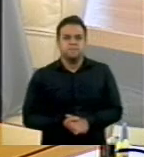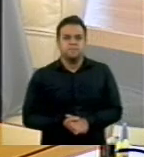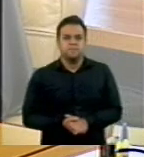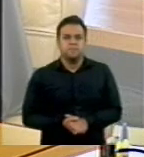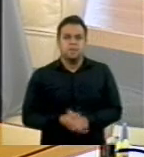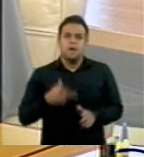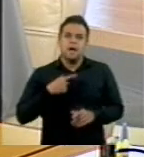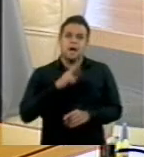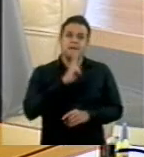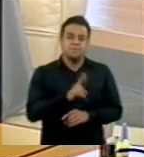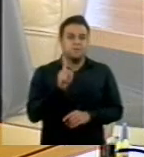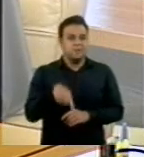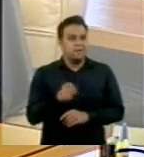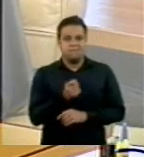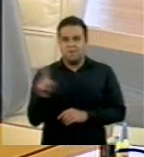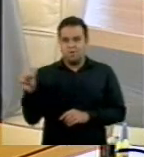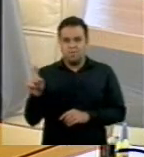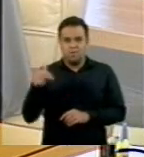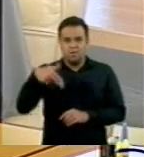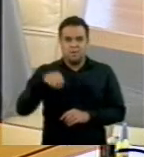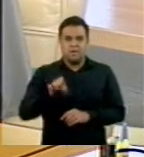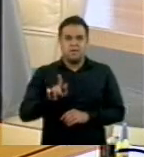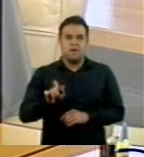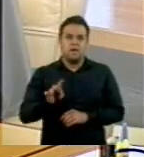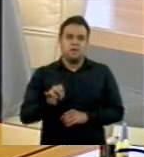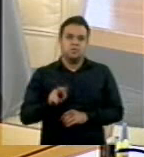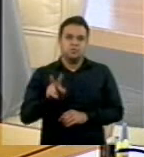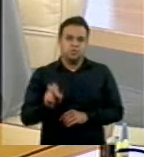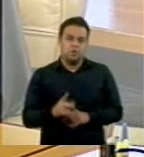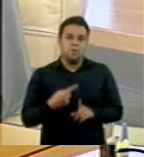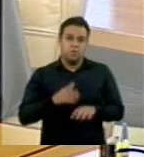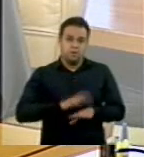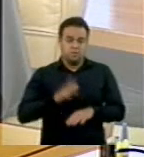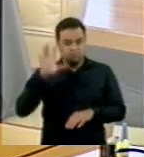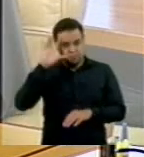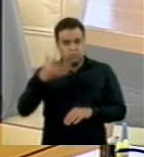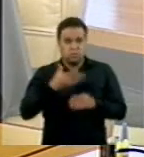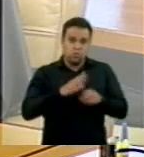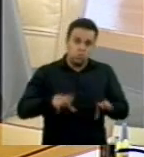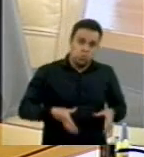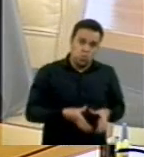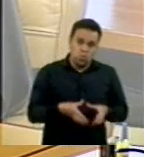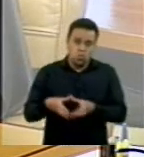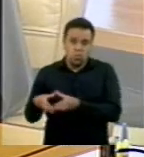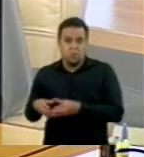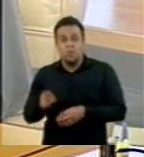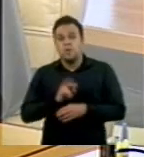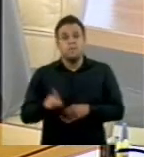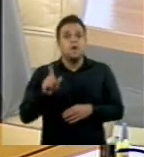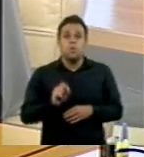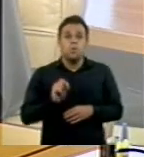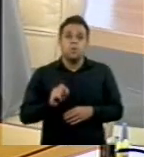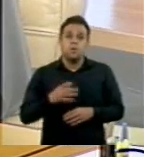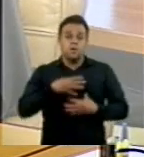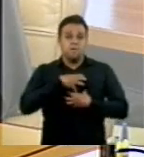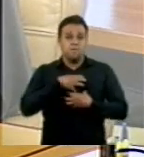a resposta é negativa. O estabelecimento de grupos e não de condutas de risco incorre,